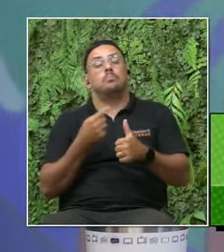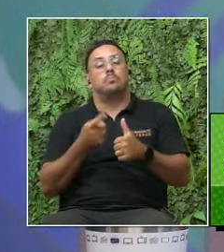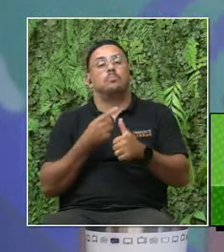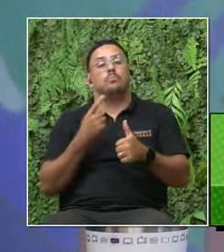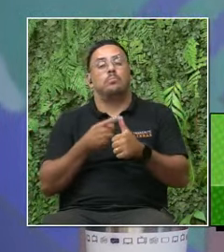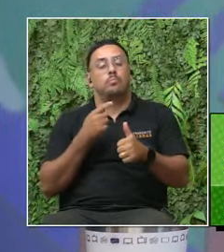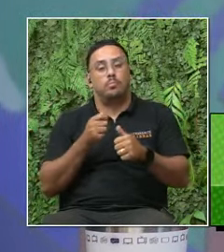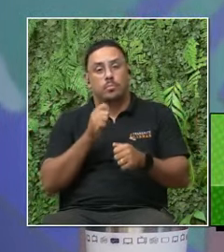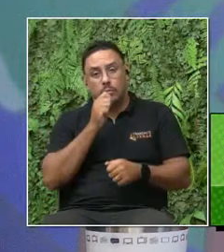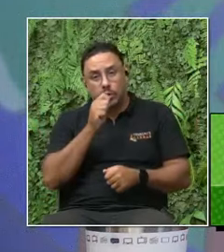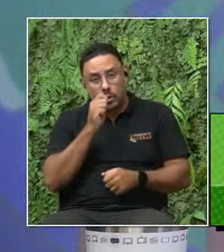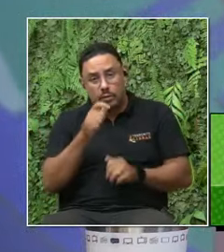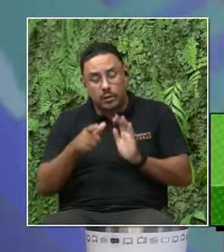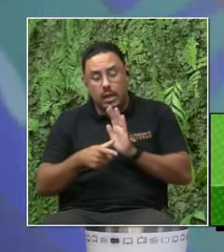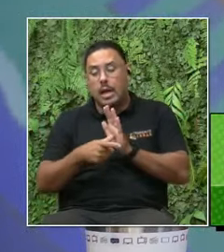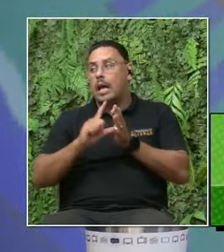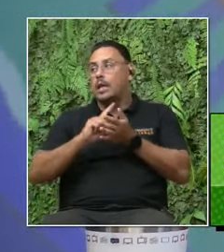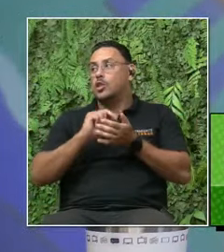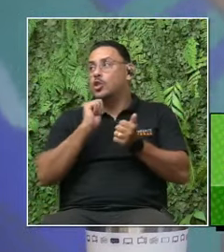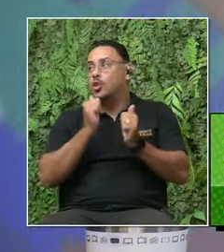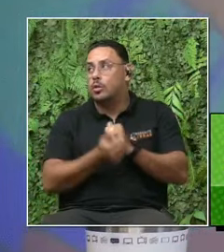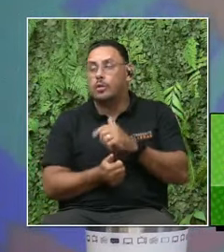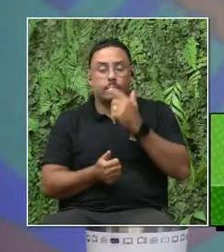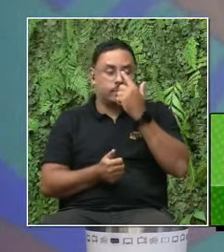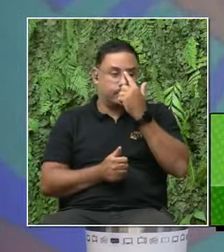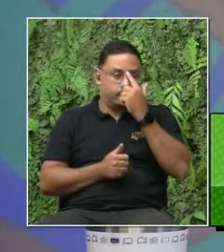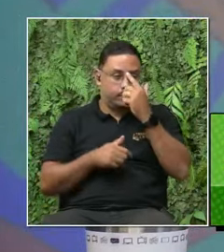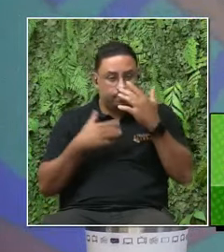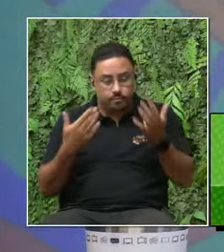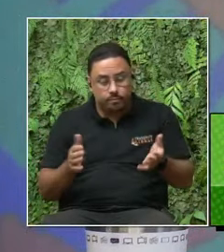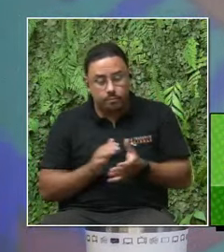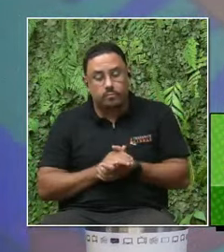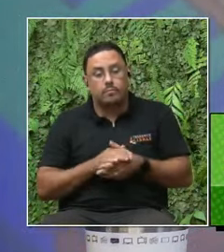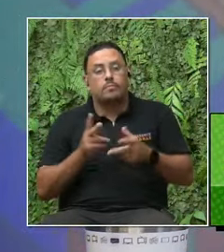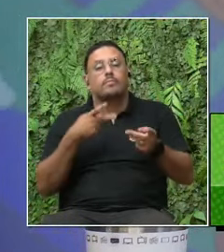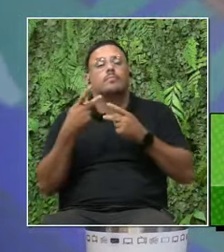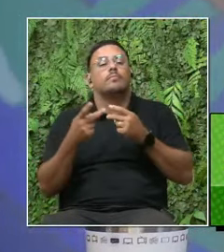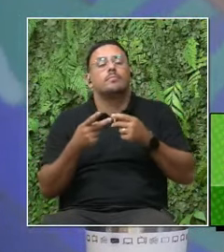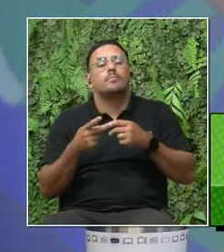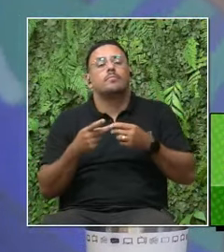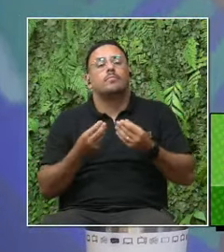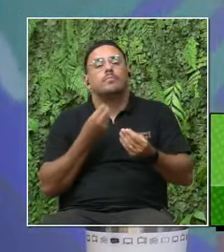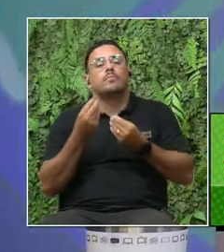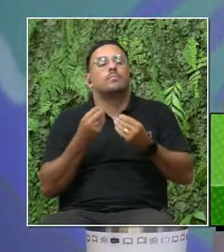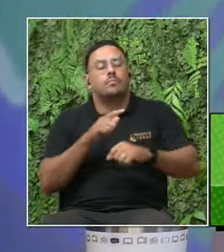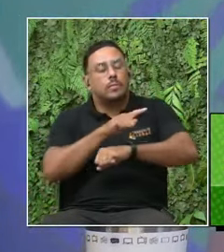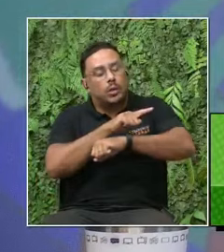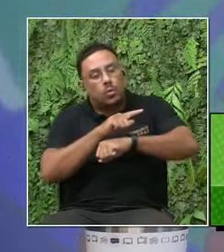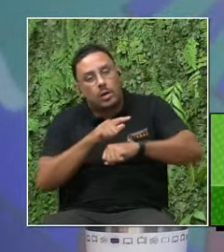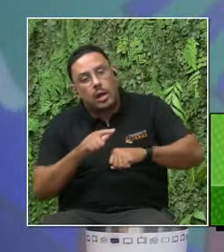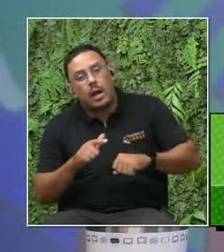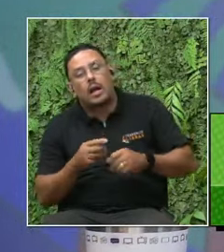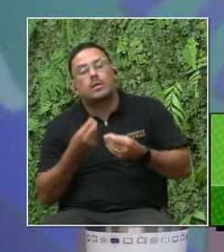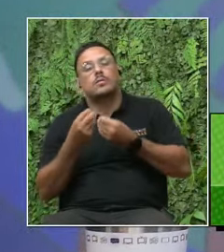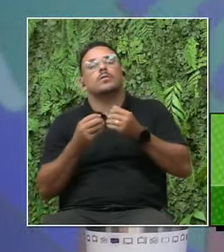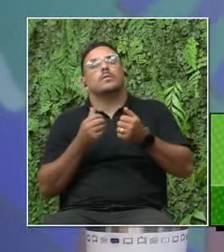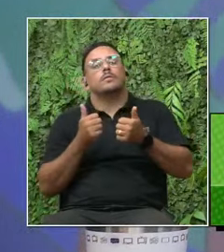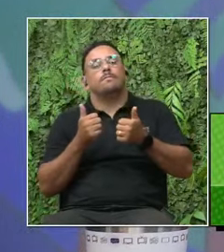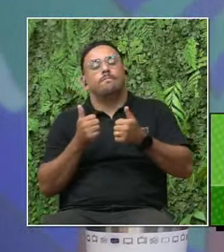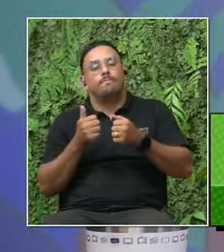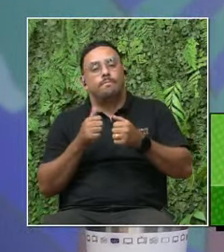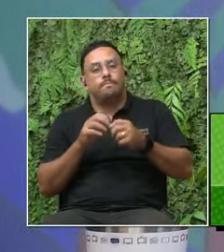coletiva que ele deu antes mesmo de de jogar com o time né Eh ele diz o comportamento de brigar por cada bola de competir